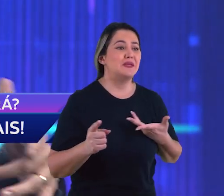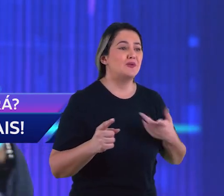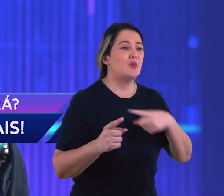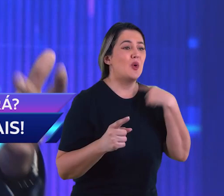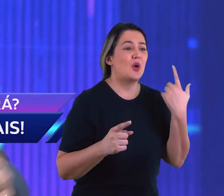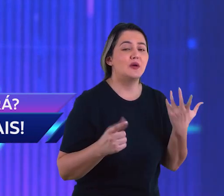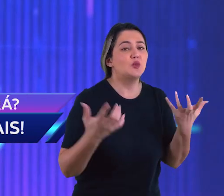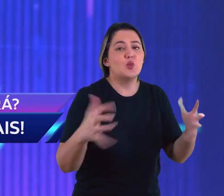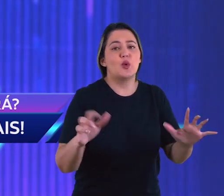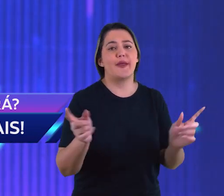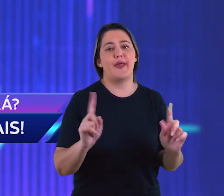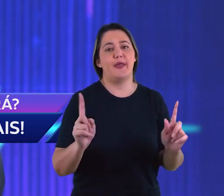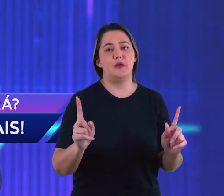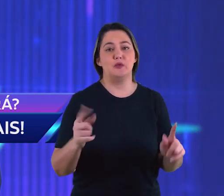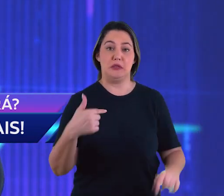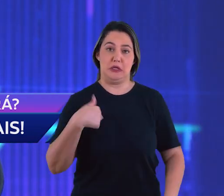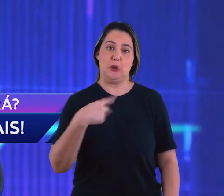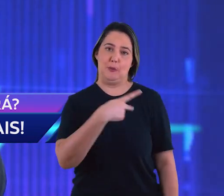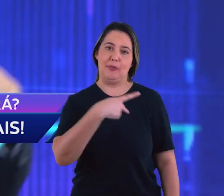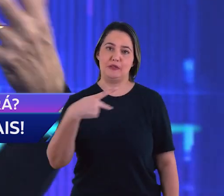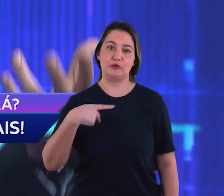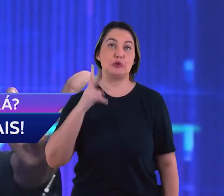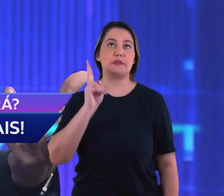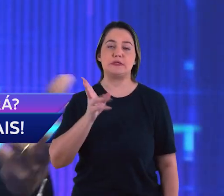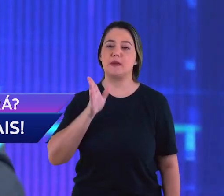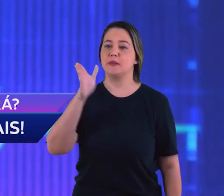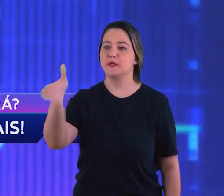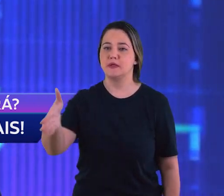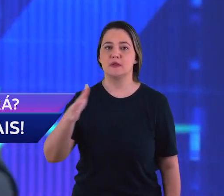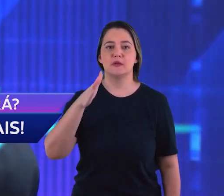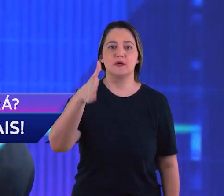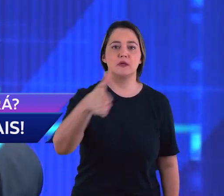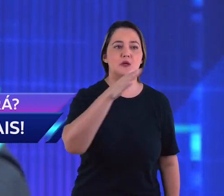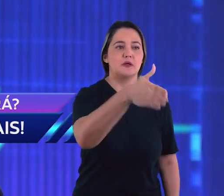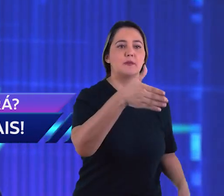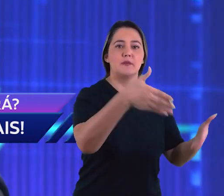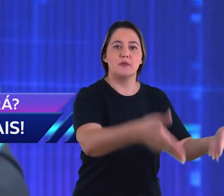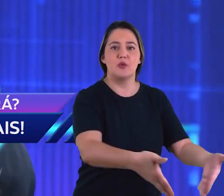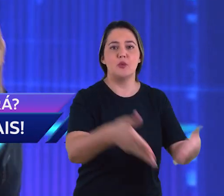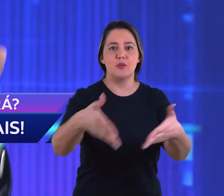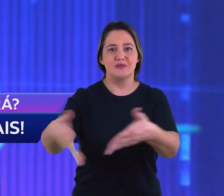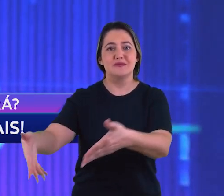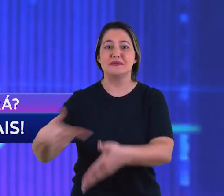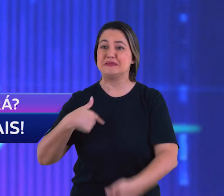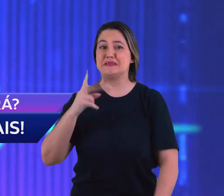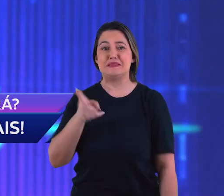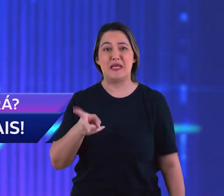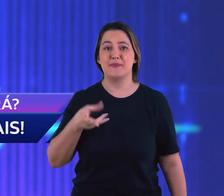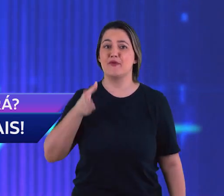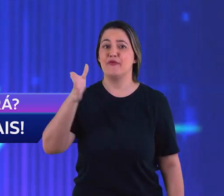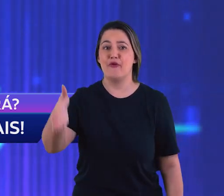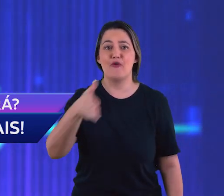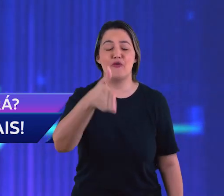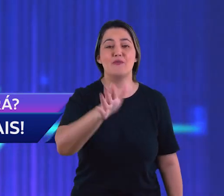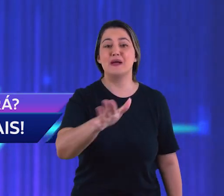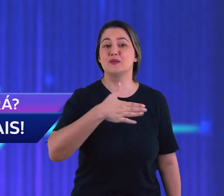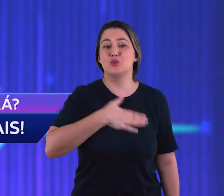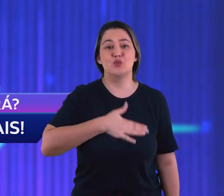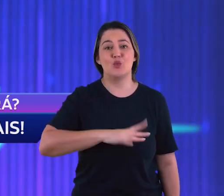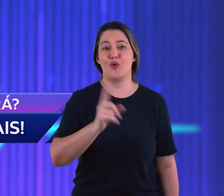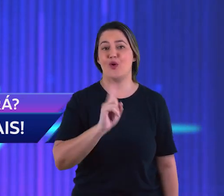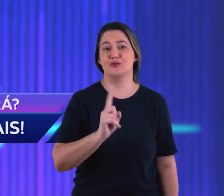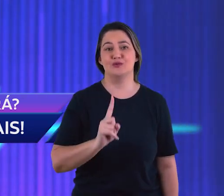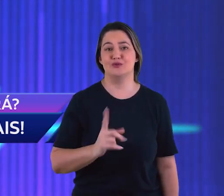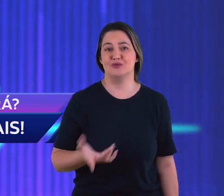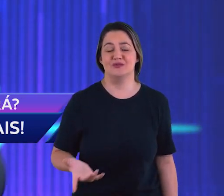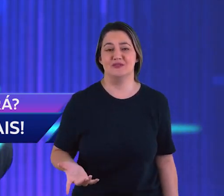gosto de ir em cerimônias fúnebres. Embora como pastor, eu precise ir. Eu preciso estar lá. Eu abro a Bíblia para confortar os corações das pessoas. Mas você acha